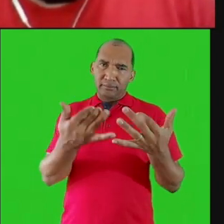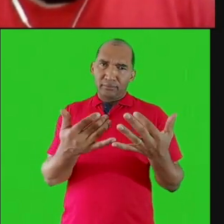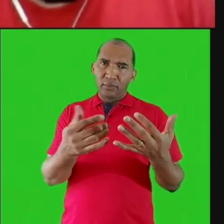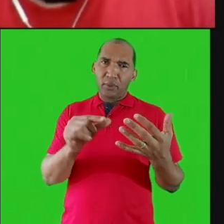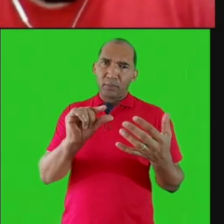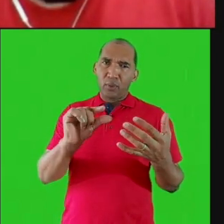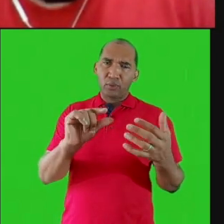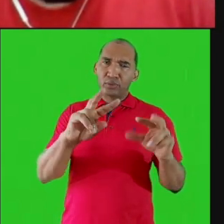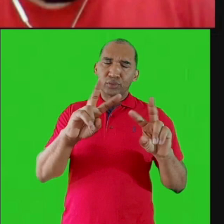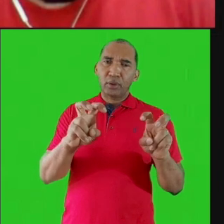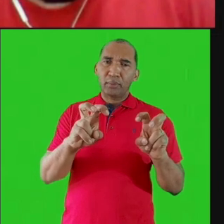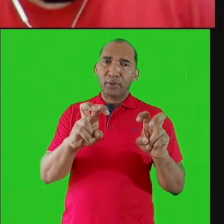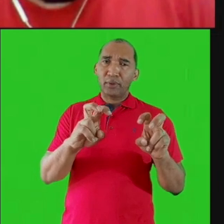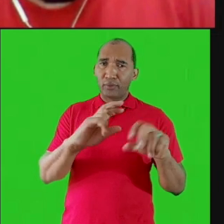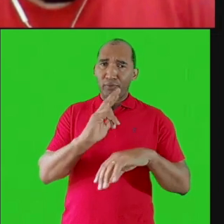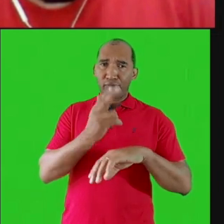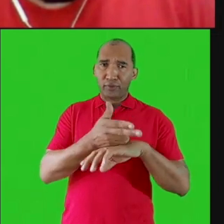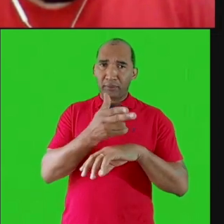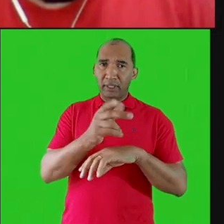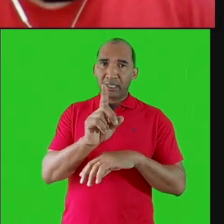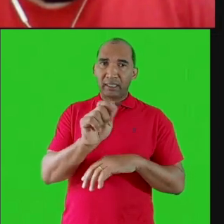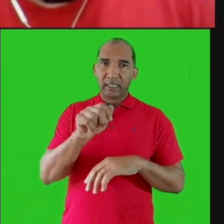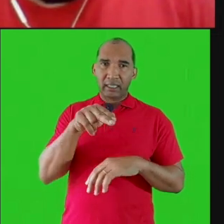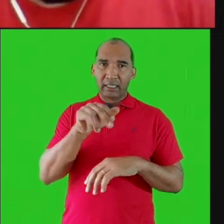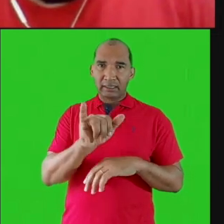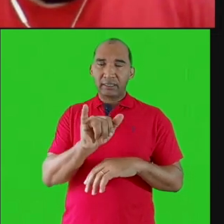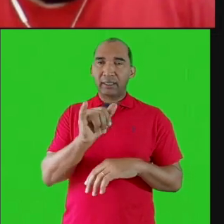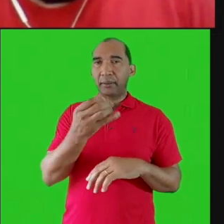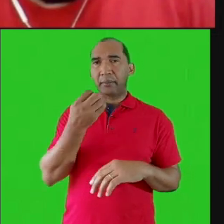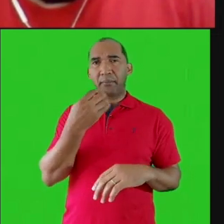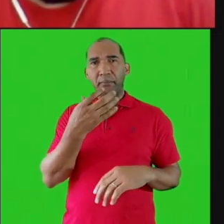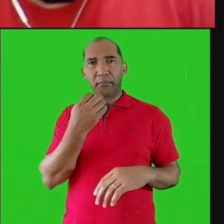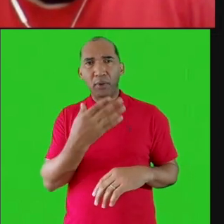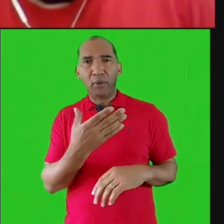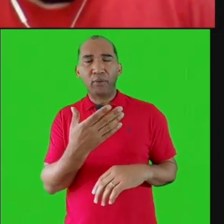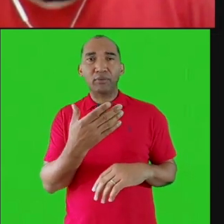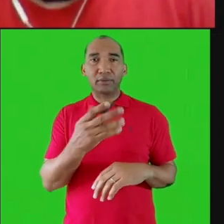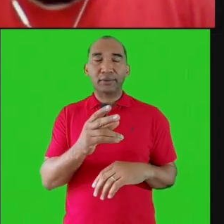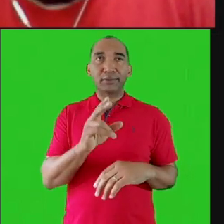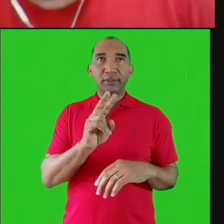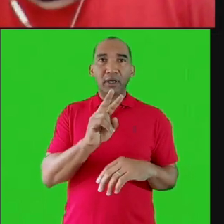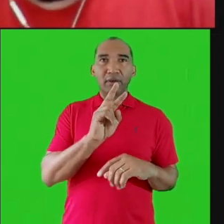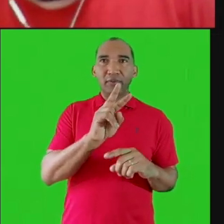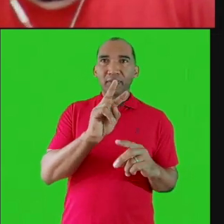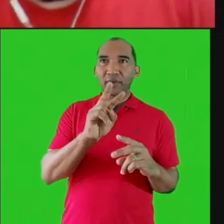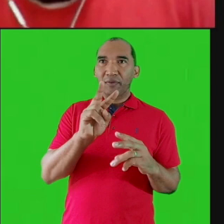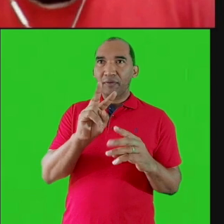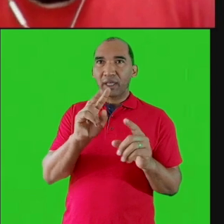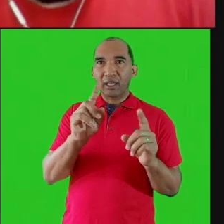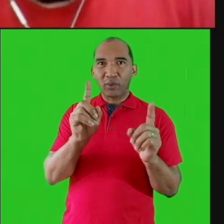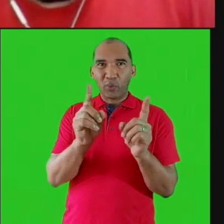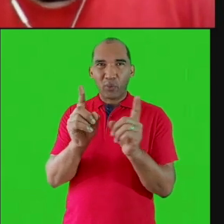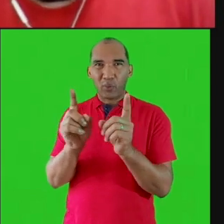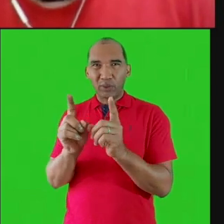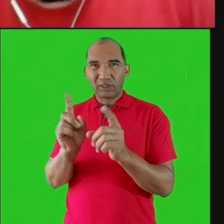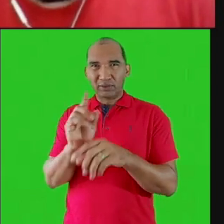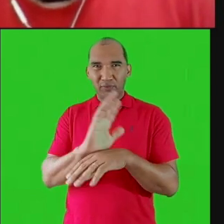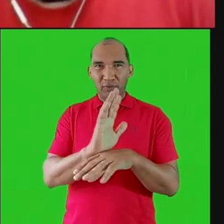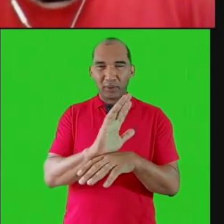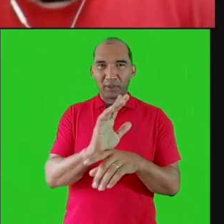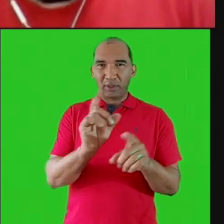você vai ter que falar um pouco do filme da Dani. Então, estamos de volta aí. Você está assistindo alguns